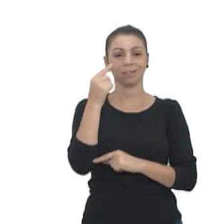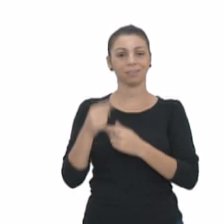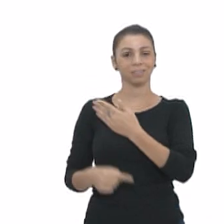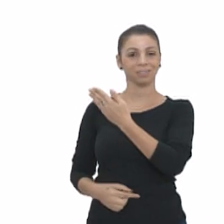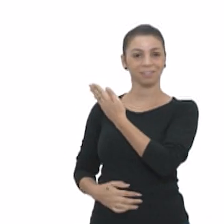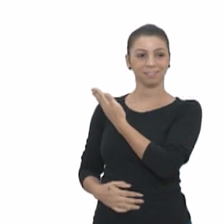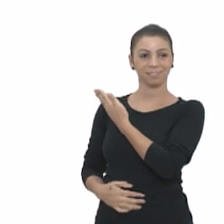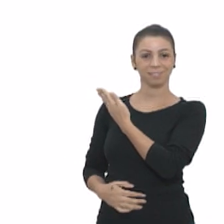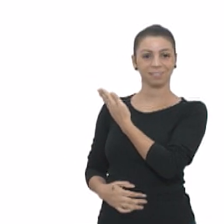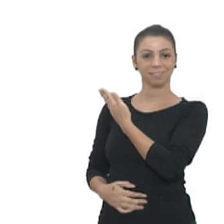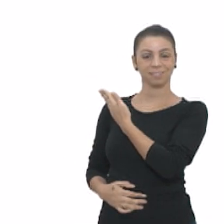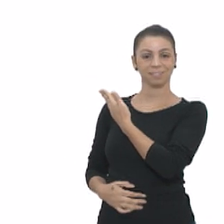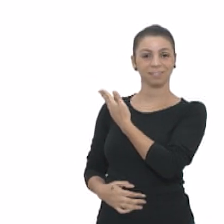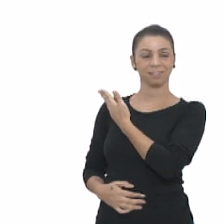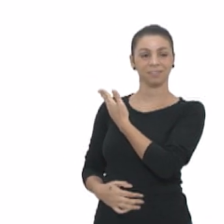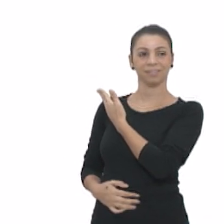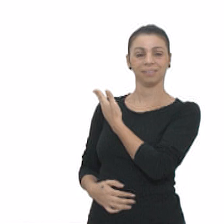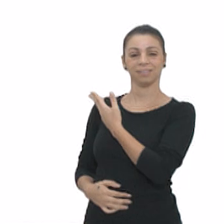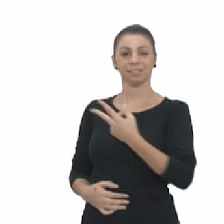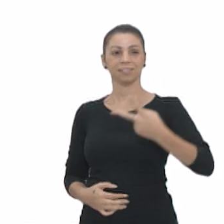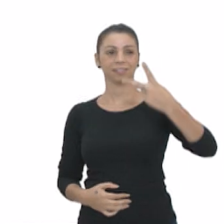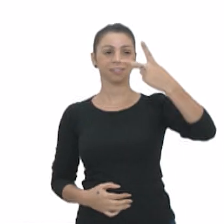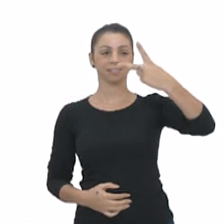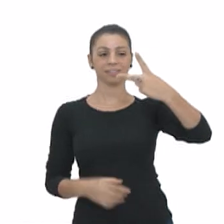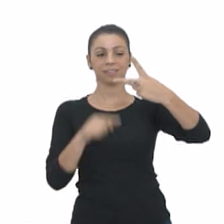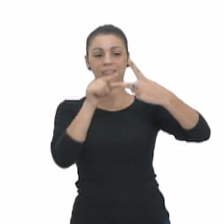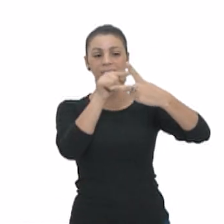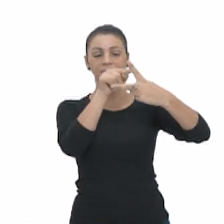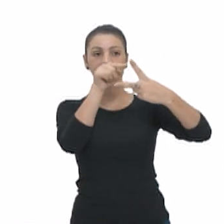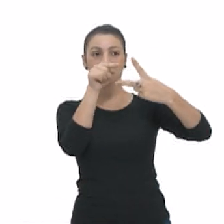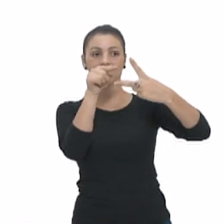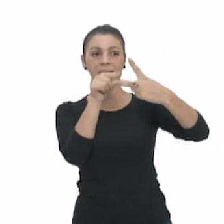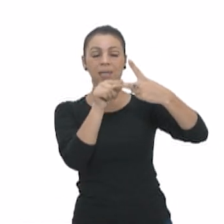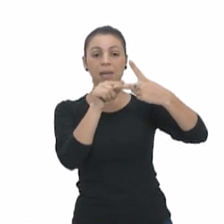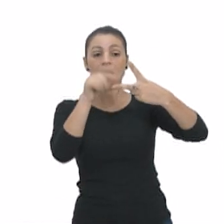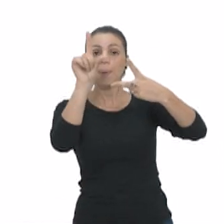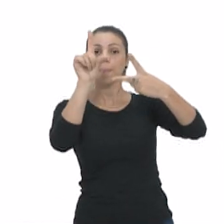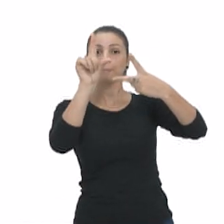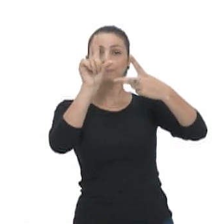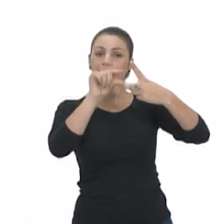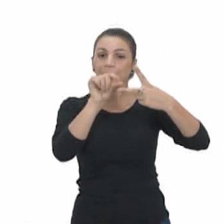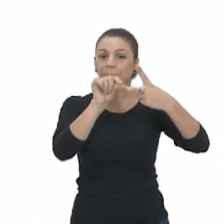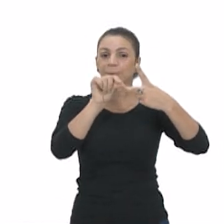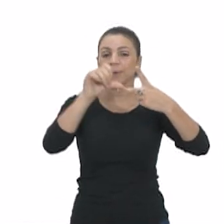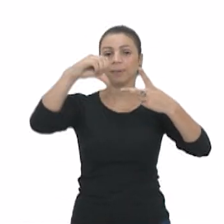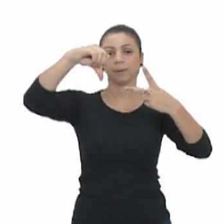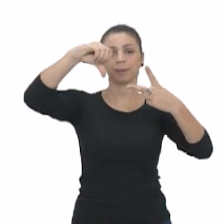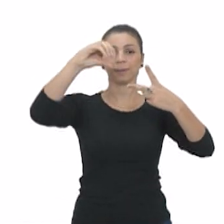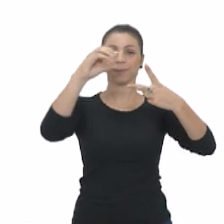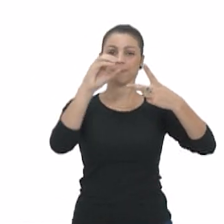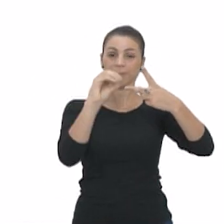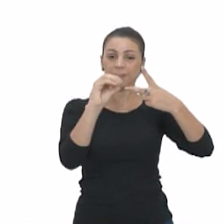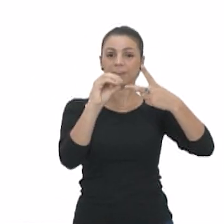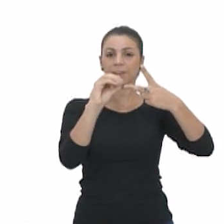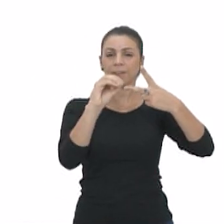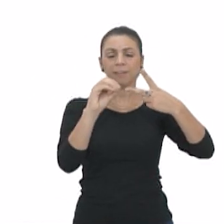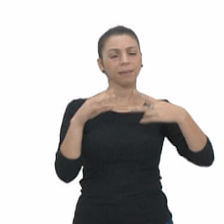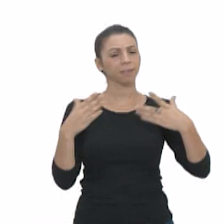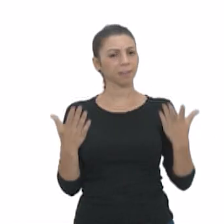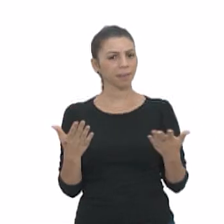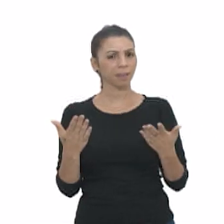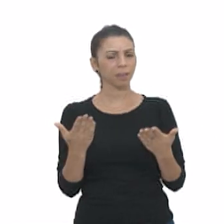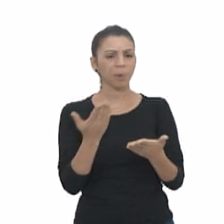próximo slide. Ângulo agudo é o ângulo cuja medida é menor que 90 graus. Vejam,